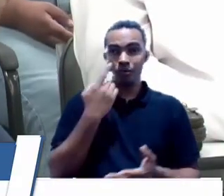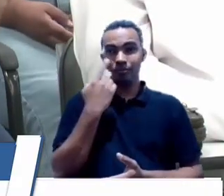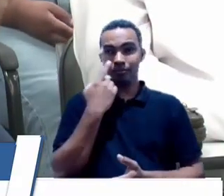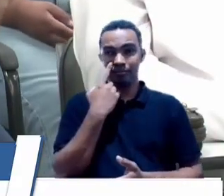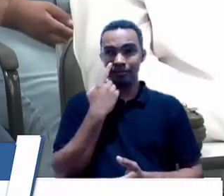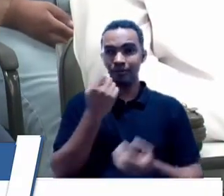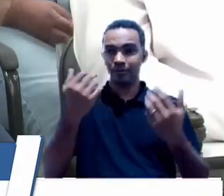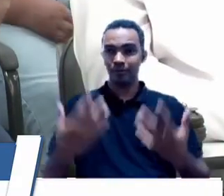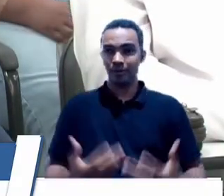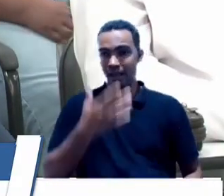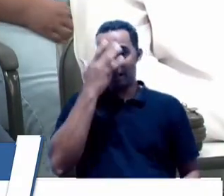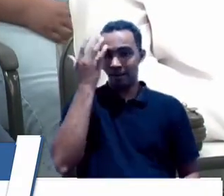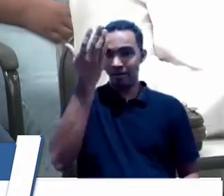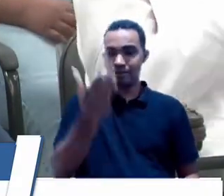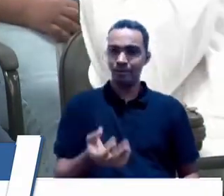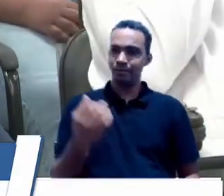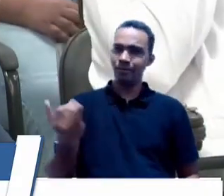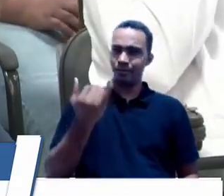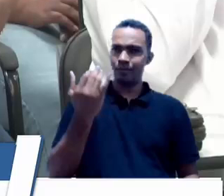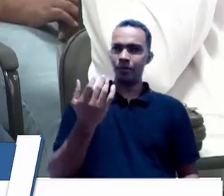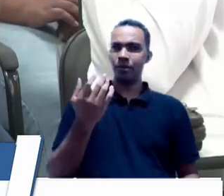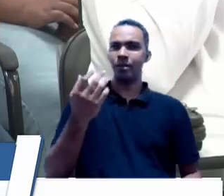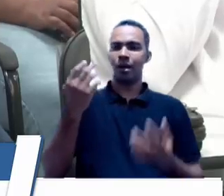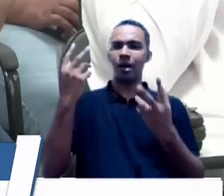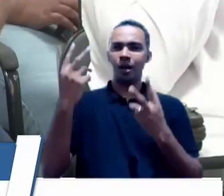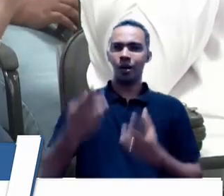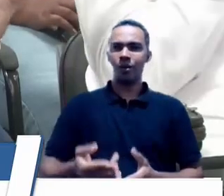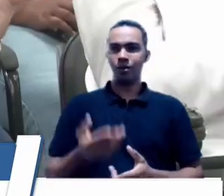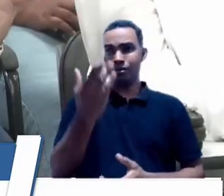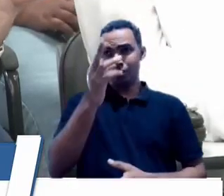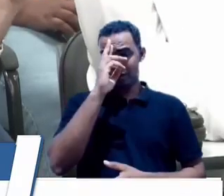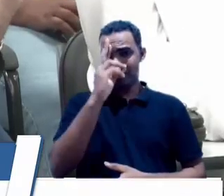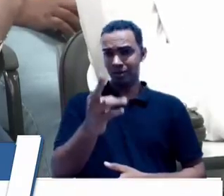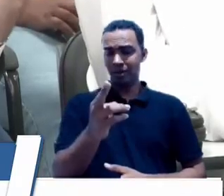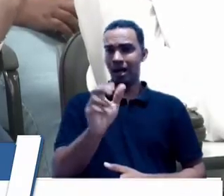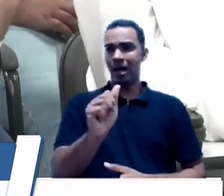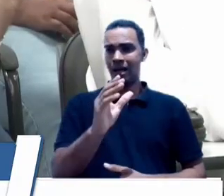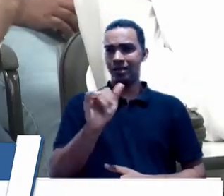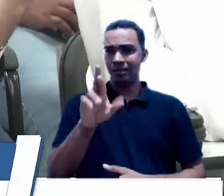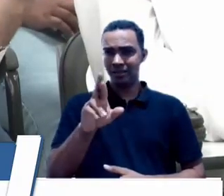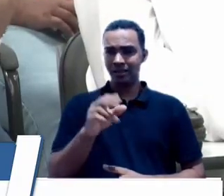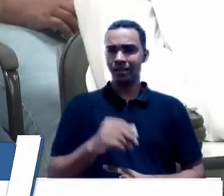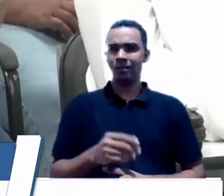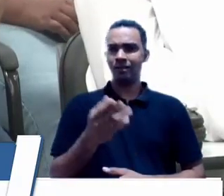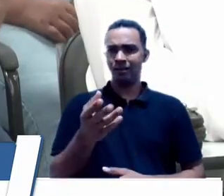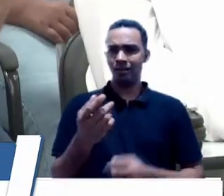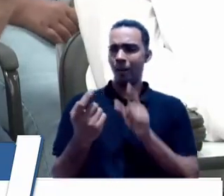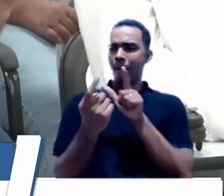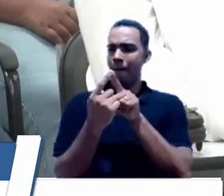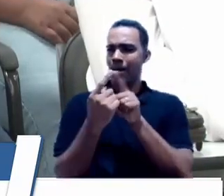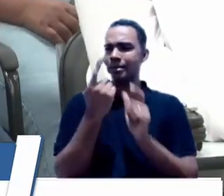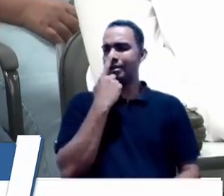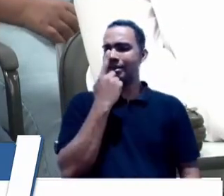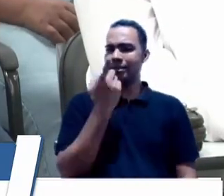pessoa ímpar, como é falar de você, assim, eu vou falar você mais íntimo aqui, vou falar de você,